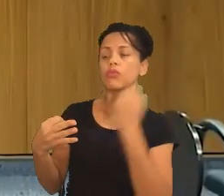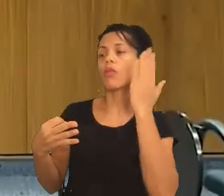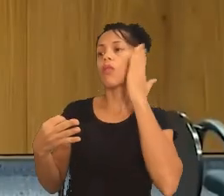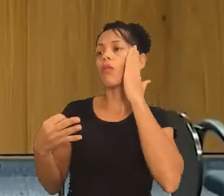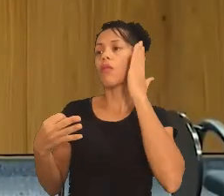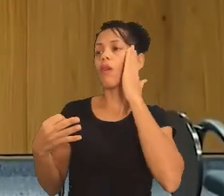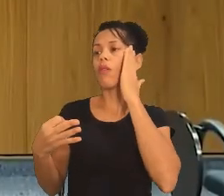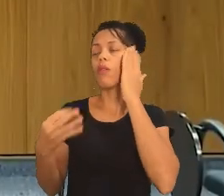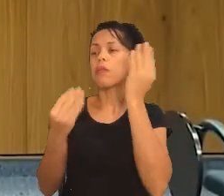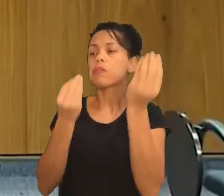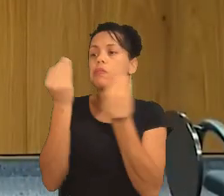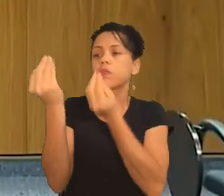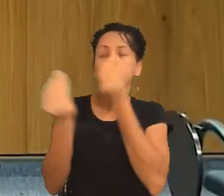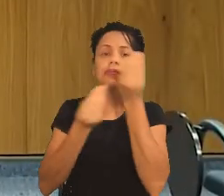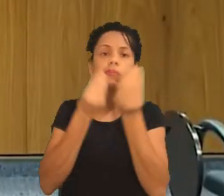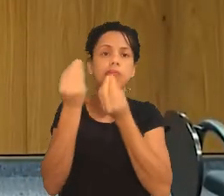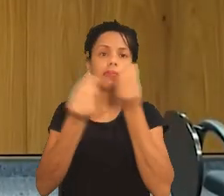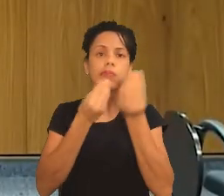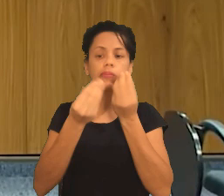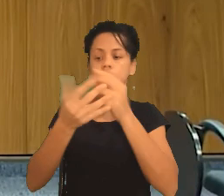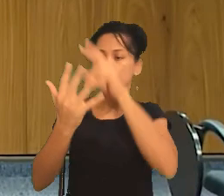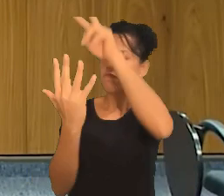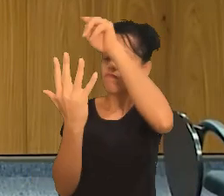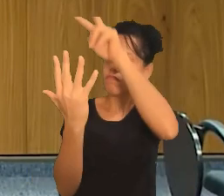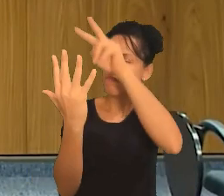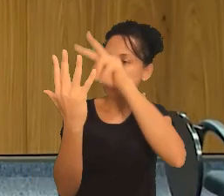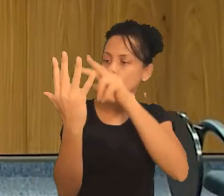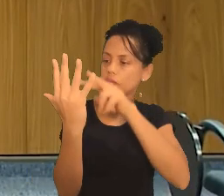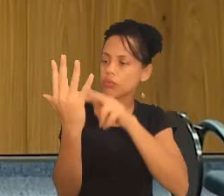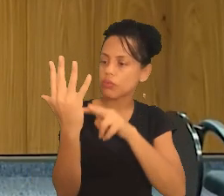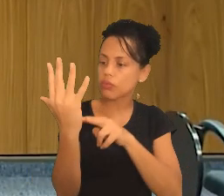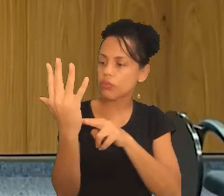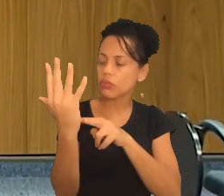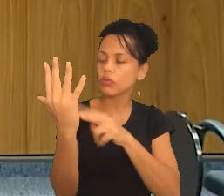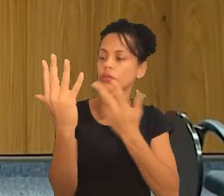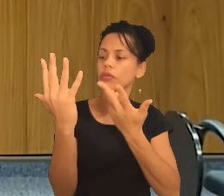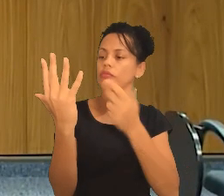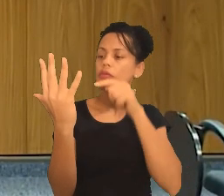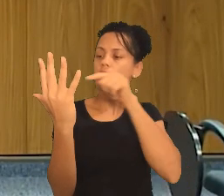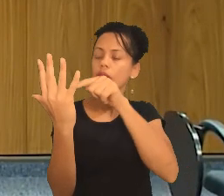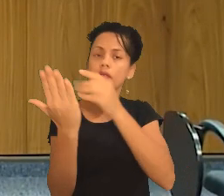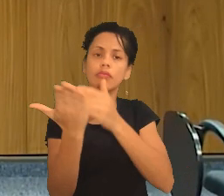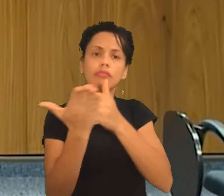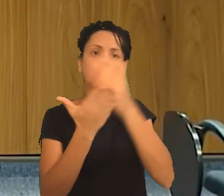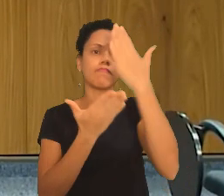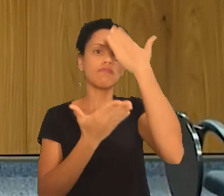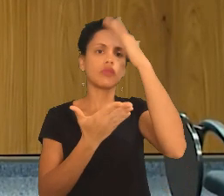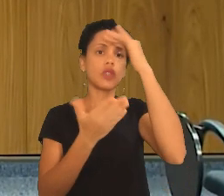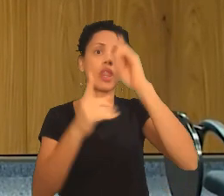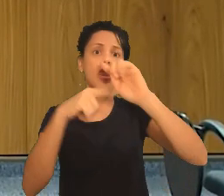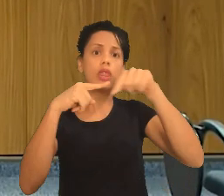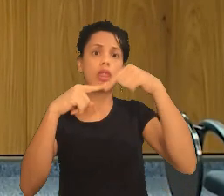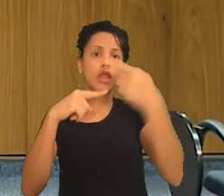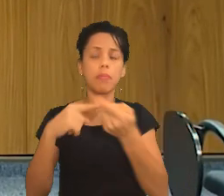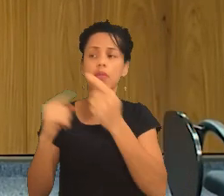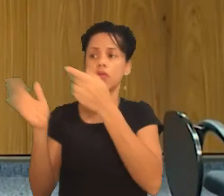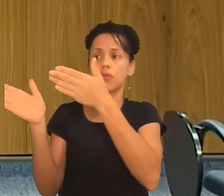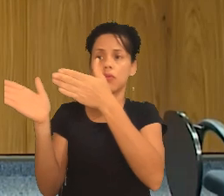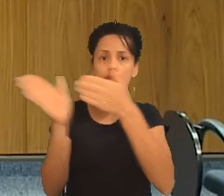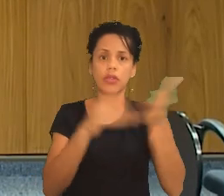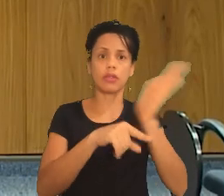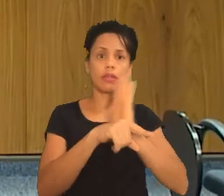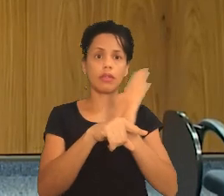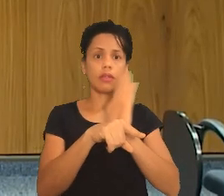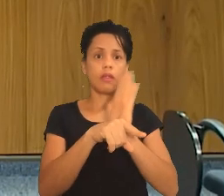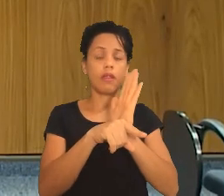podemos ler uma inicial e assistir um filme e ver o que tem,